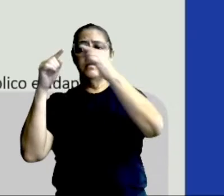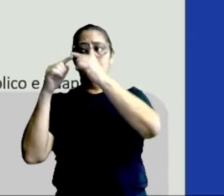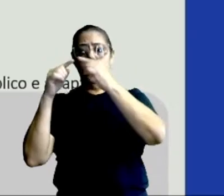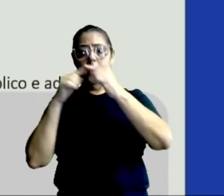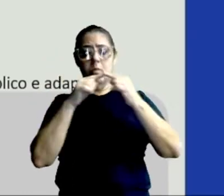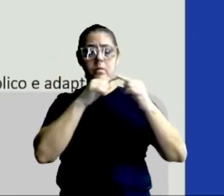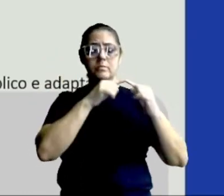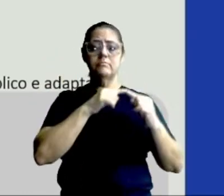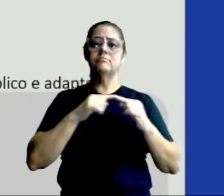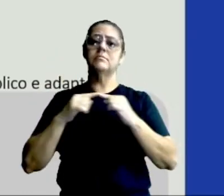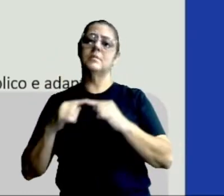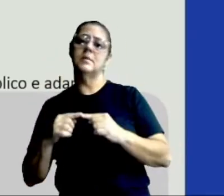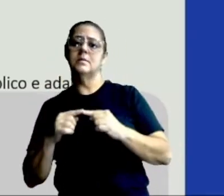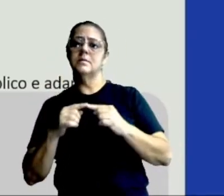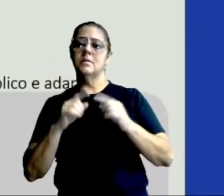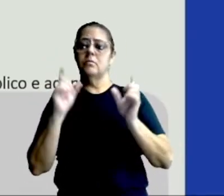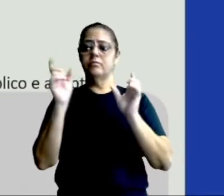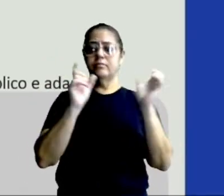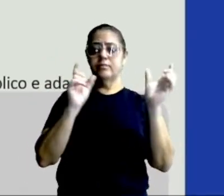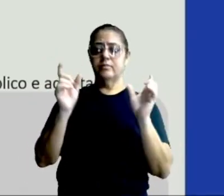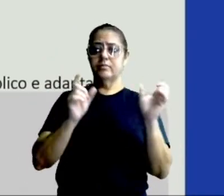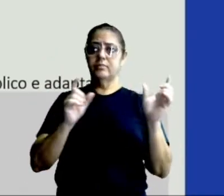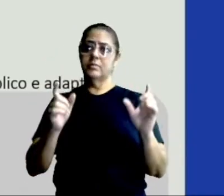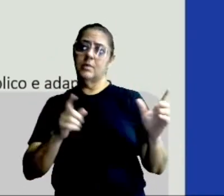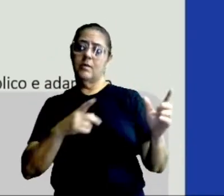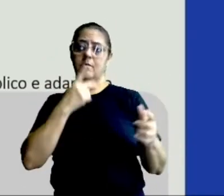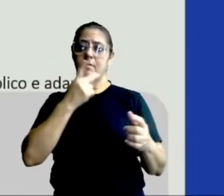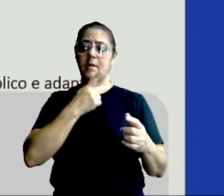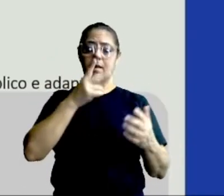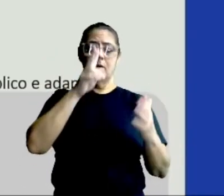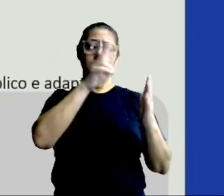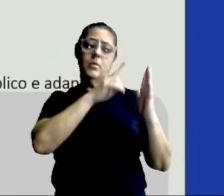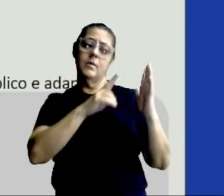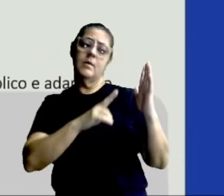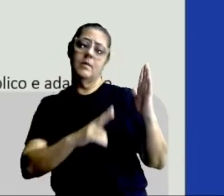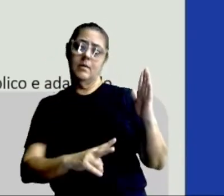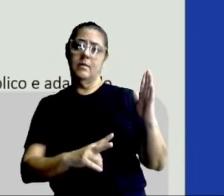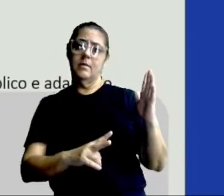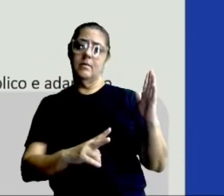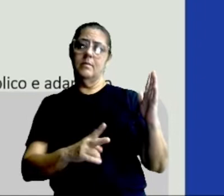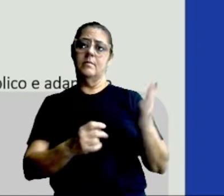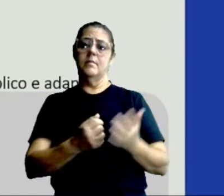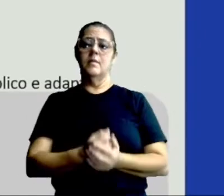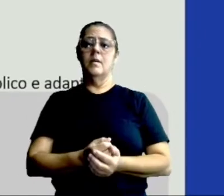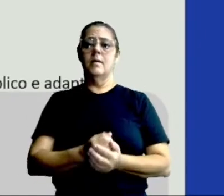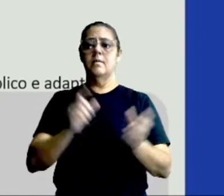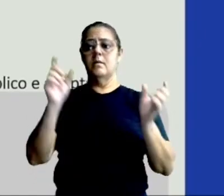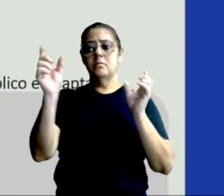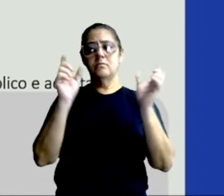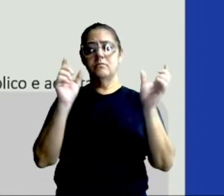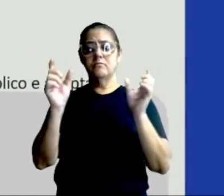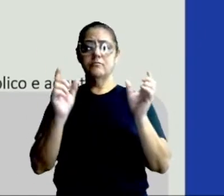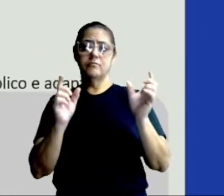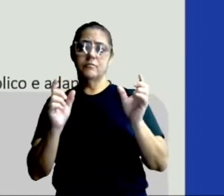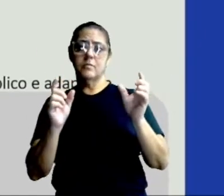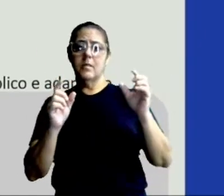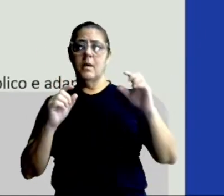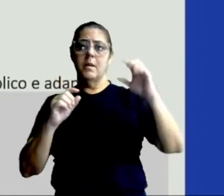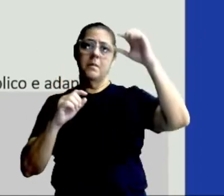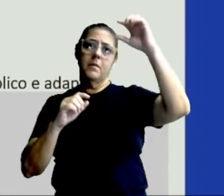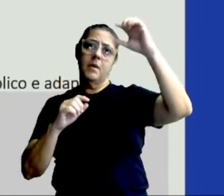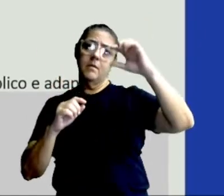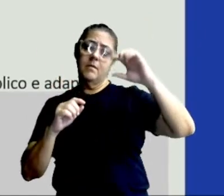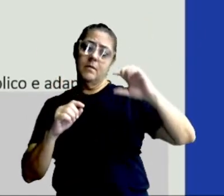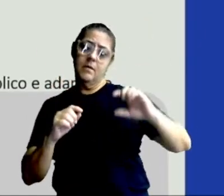com que você está relatando Como que você está lindo então são relações entre entre parágrafos que